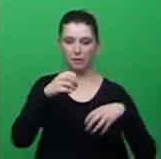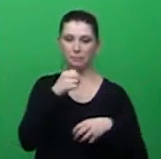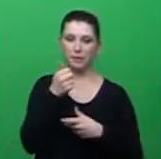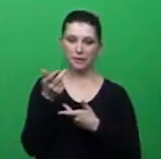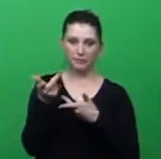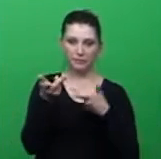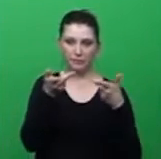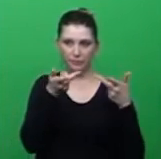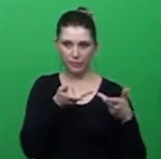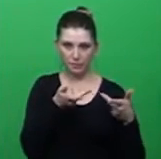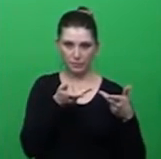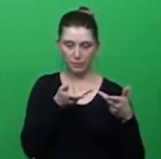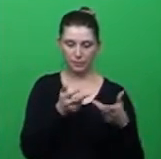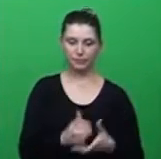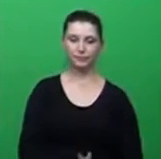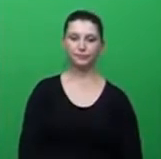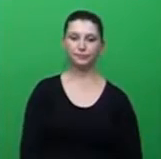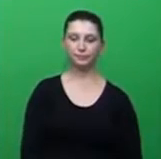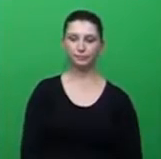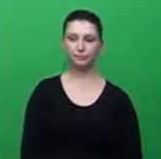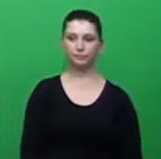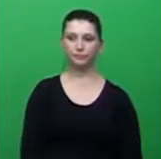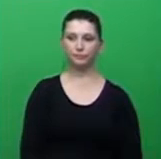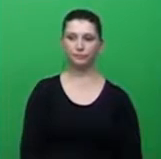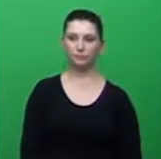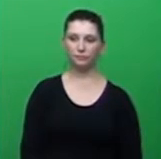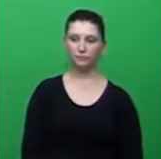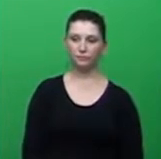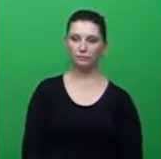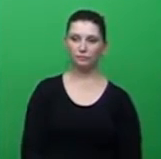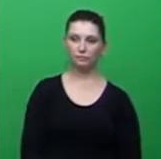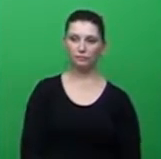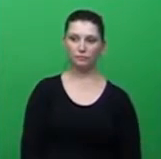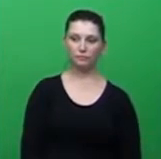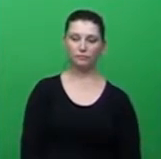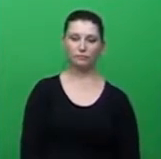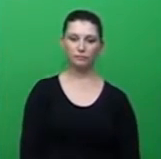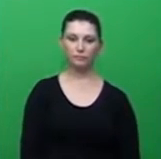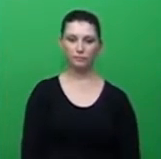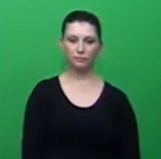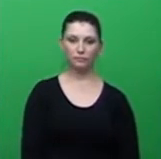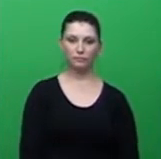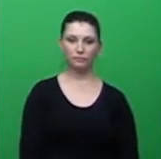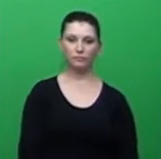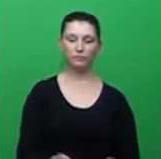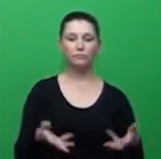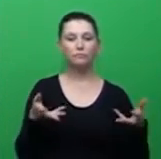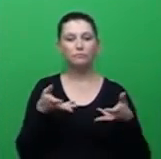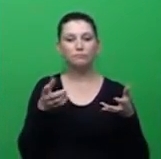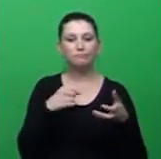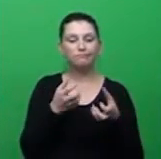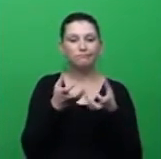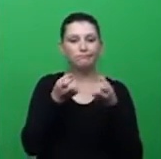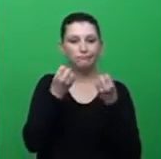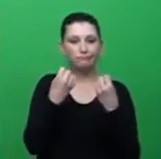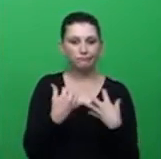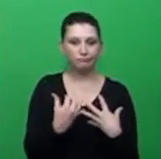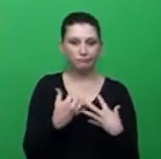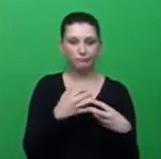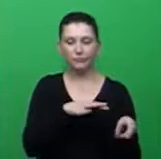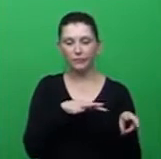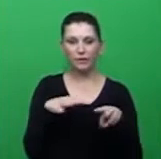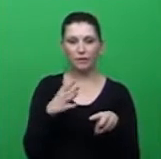que nos acompanham nessa noite. Senhor presidente, eu subo à tribuna porque na semana passada, essa